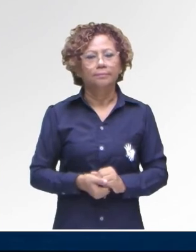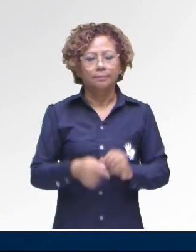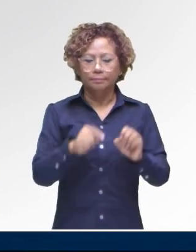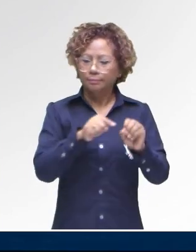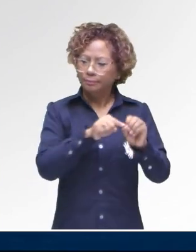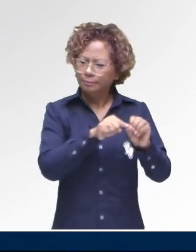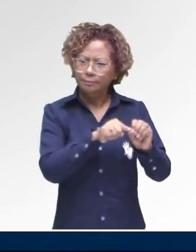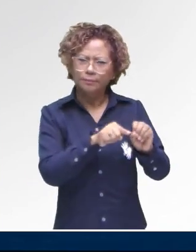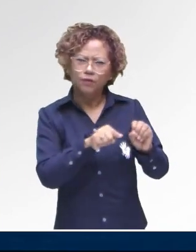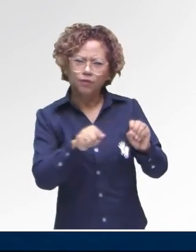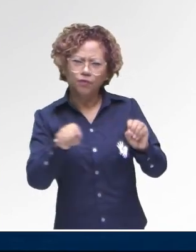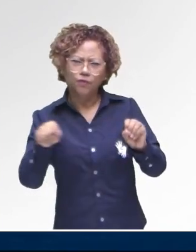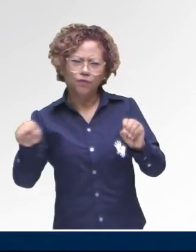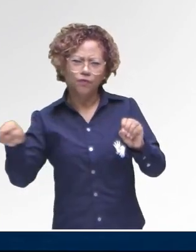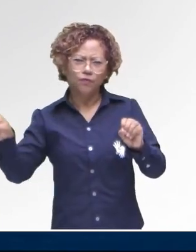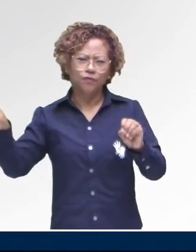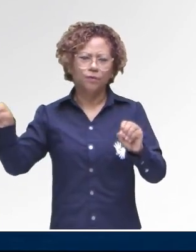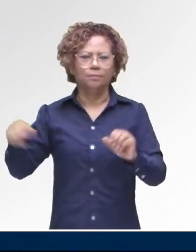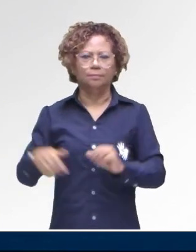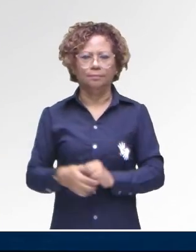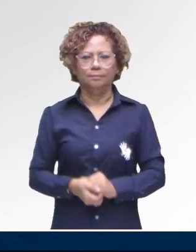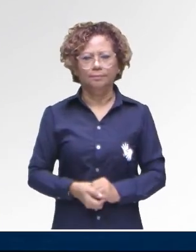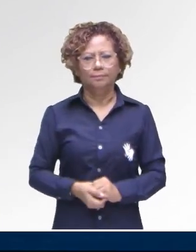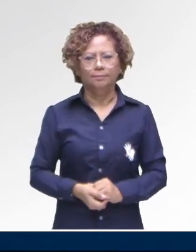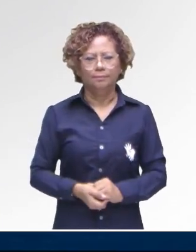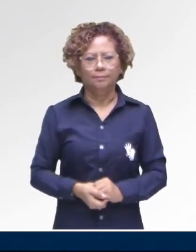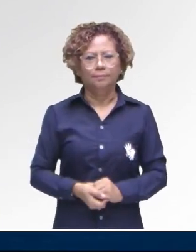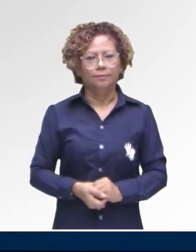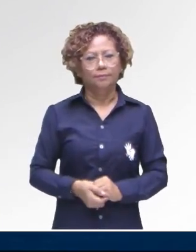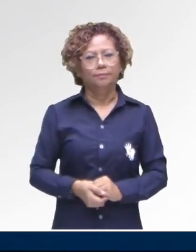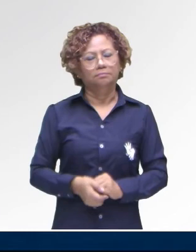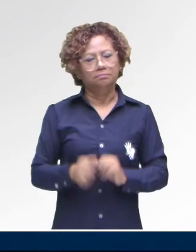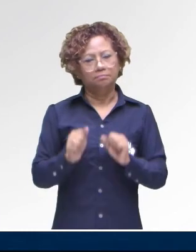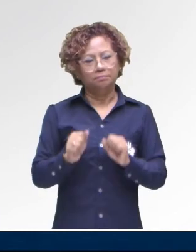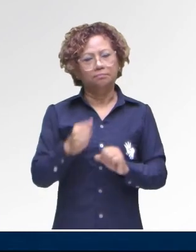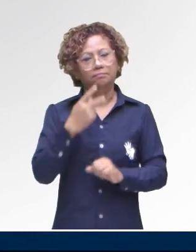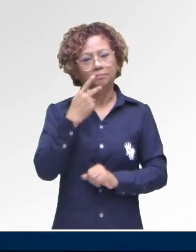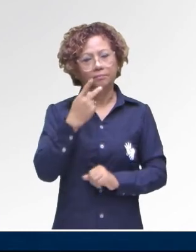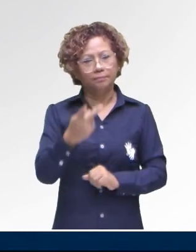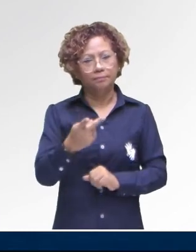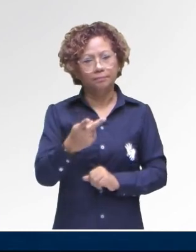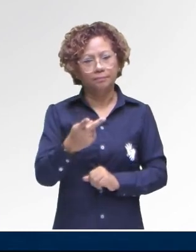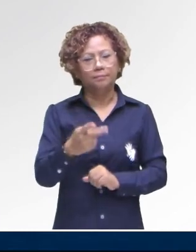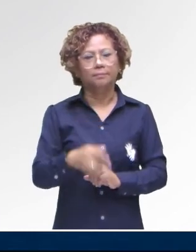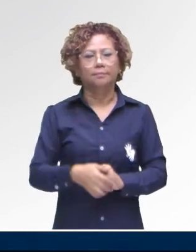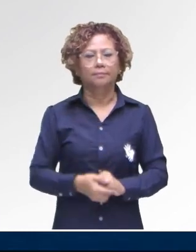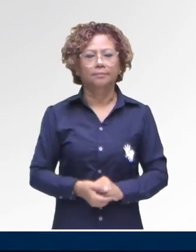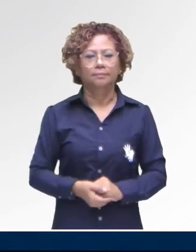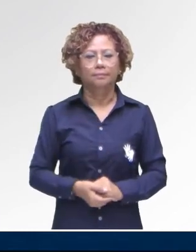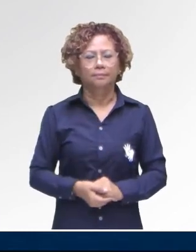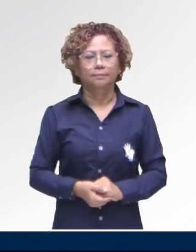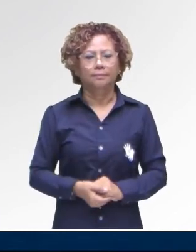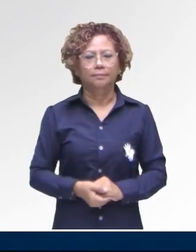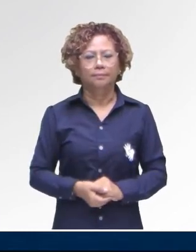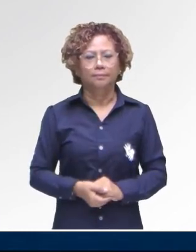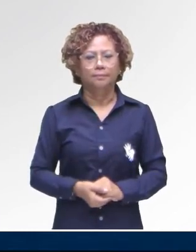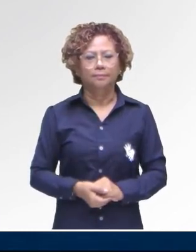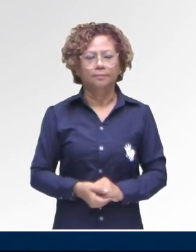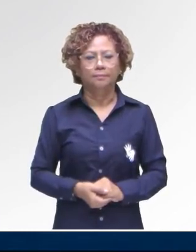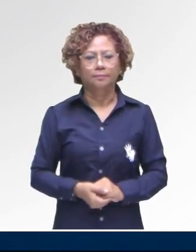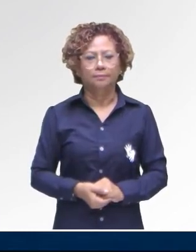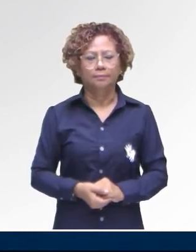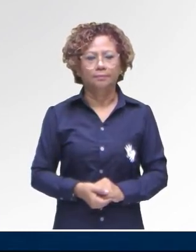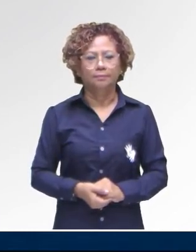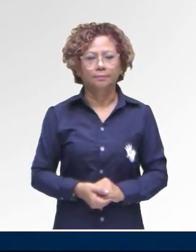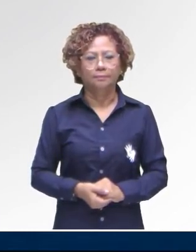infinitamente. Nós podemos representar, né, ele como O,